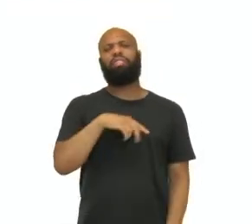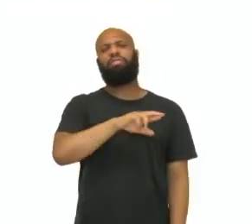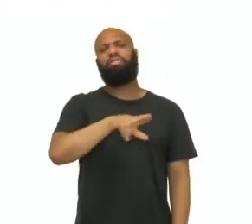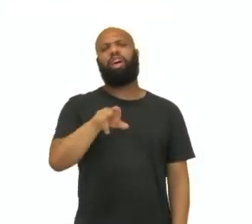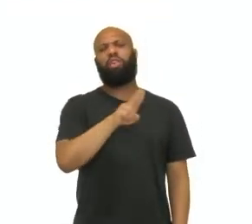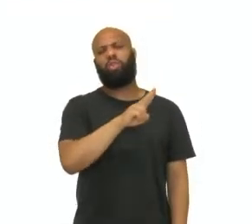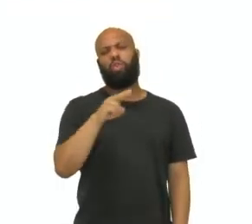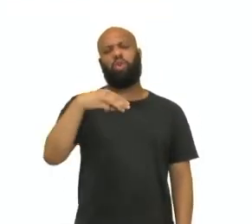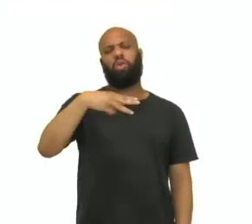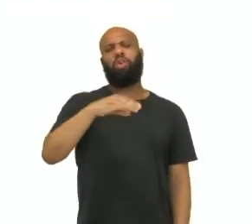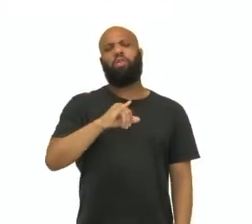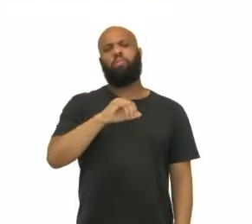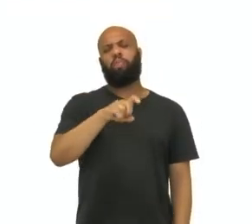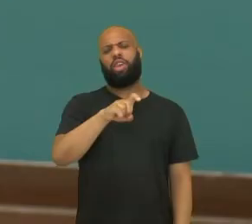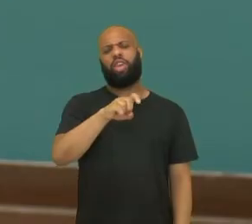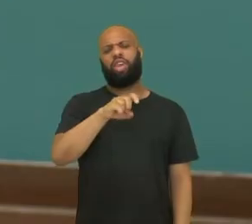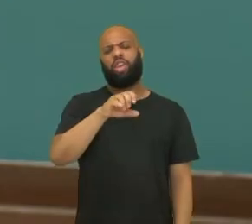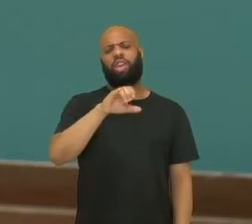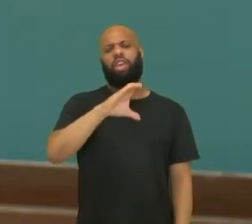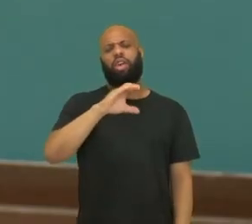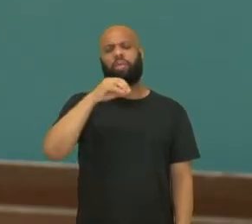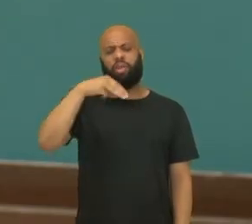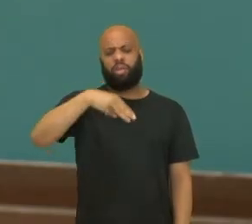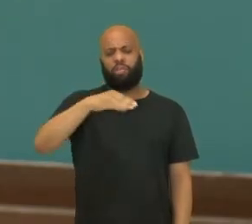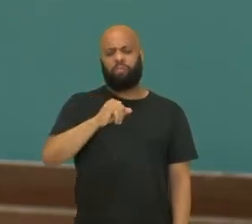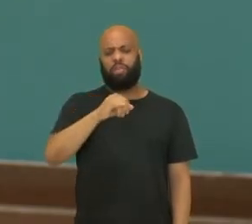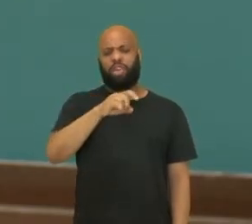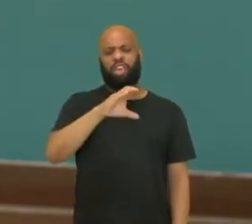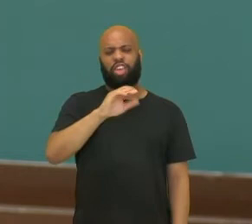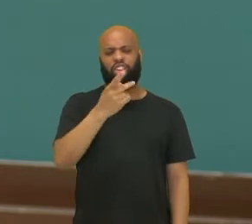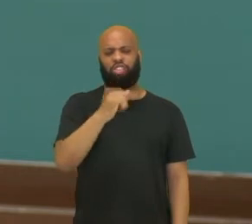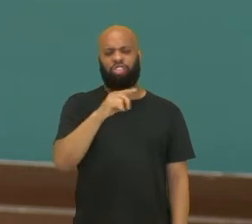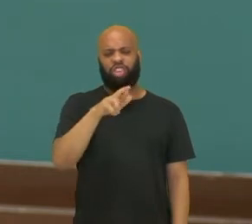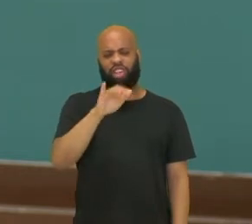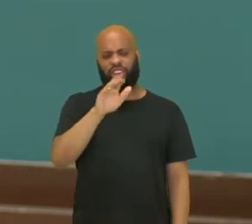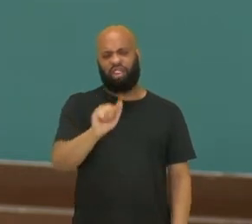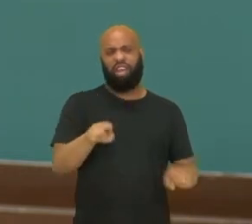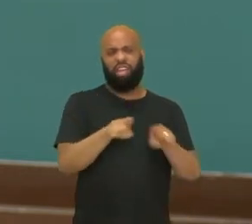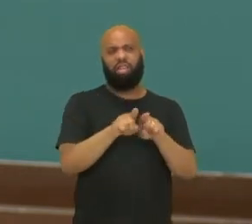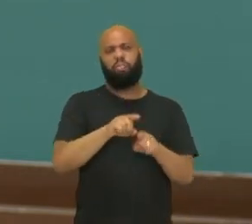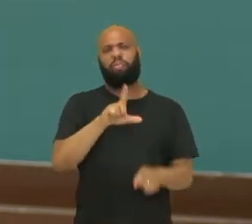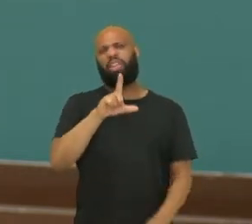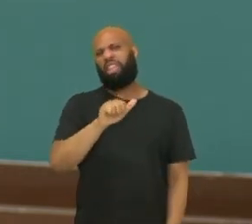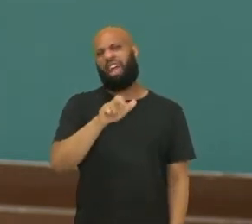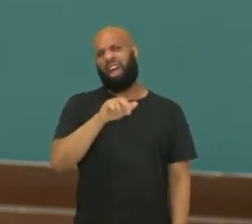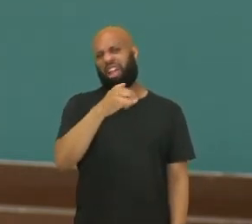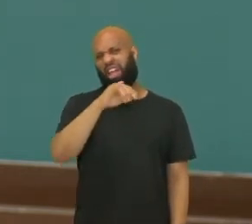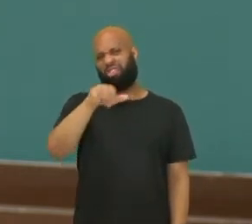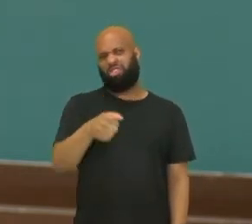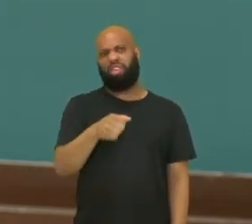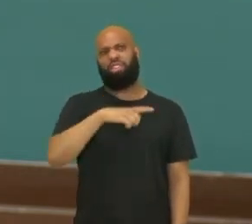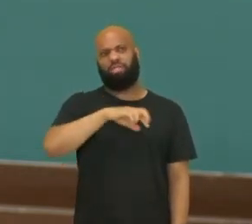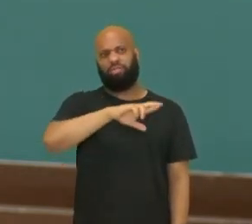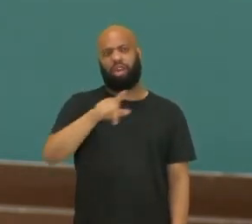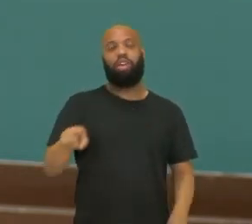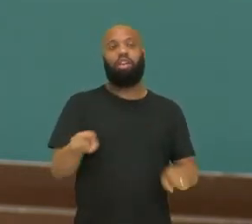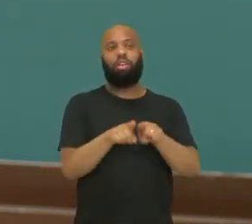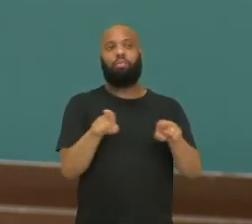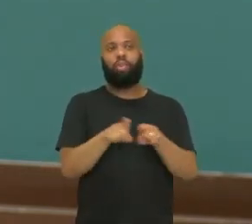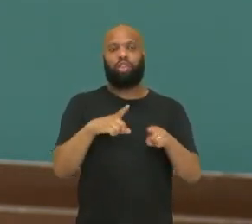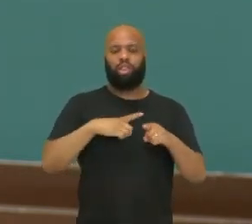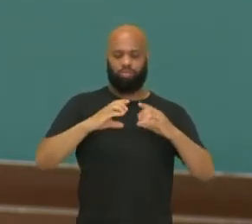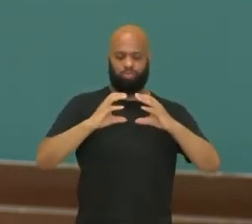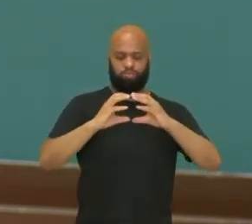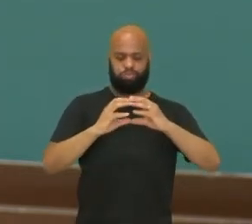bergamota, enfim, pessoal, uma fruta, uma laranja, sei lá, pode ser, né? E nós temos um kiwi. Olha a diferença das cores.